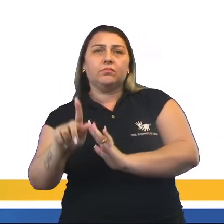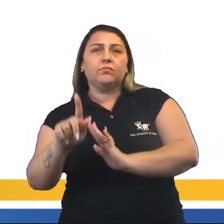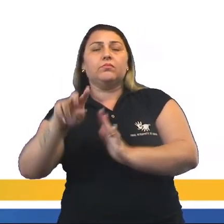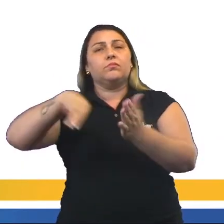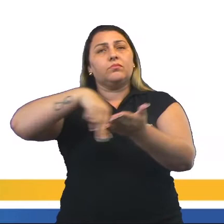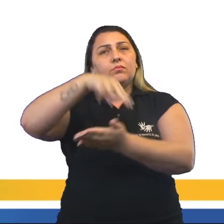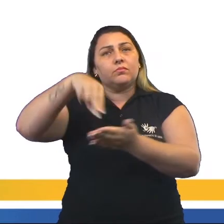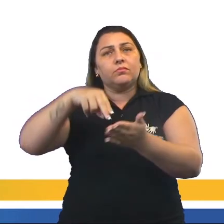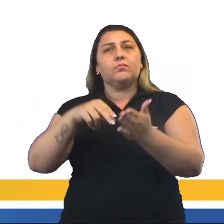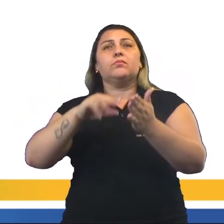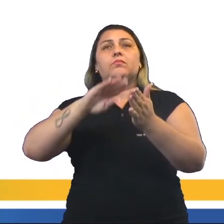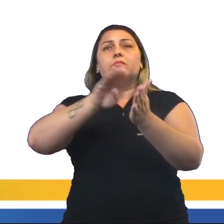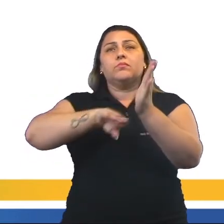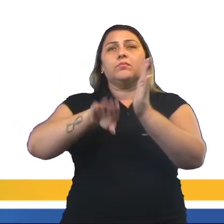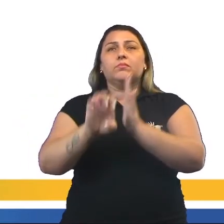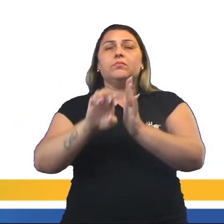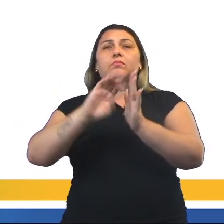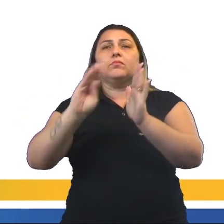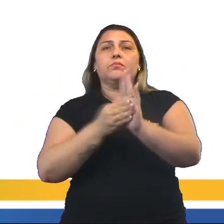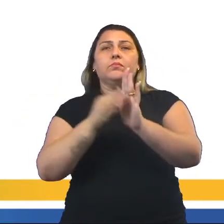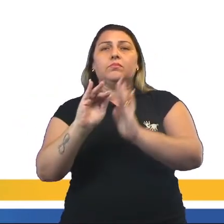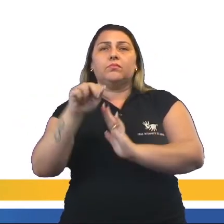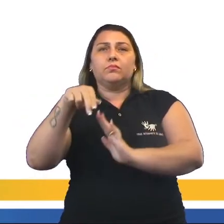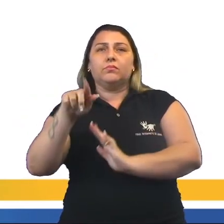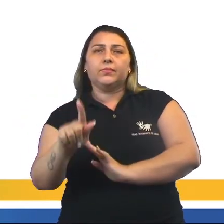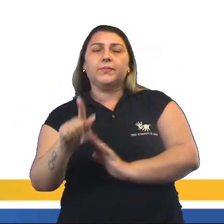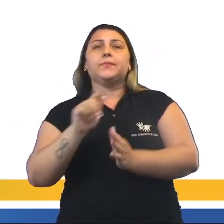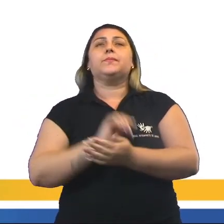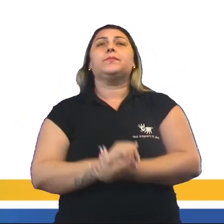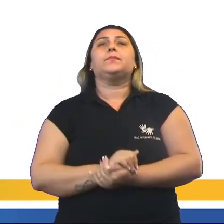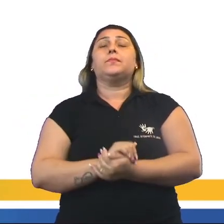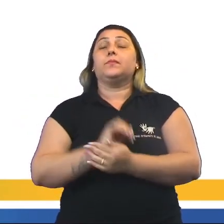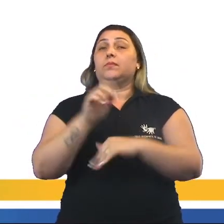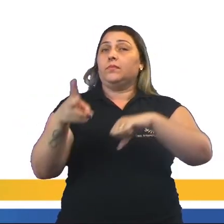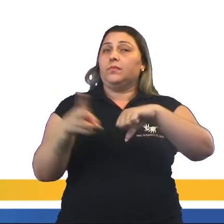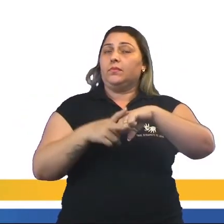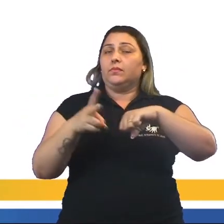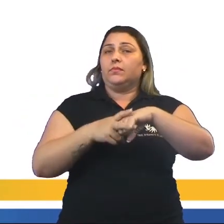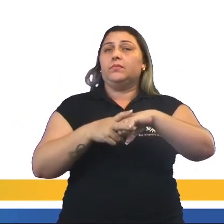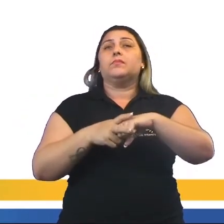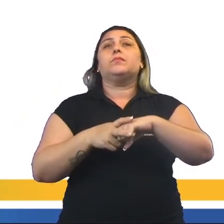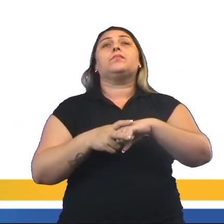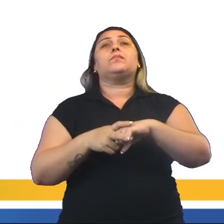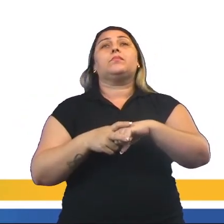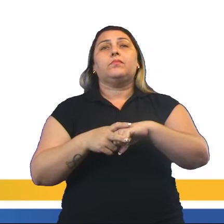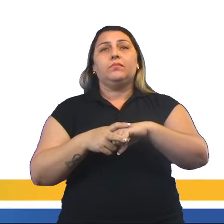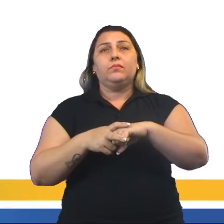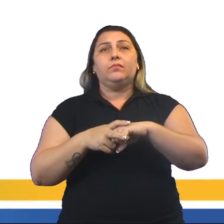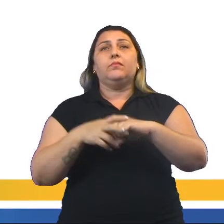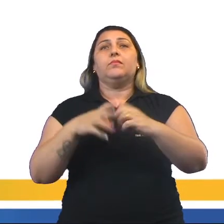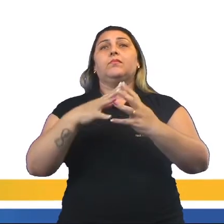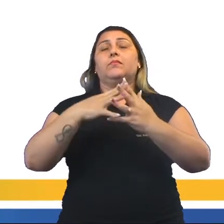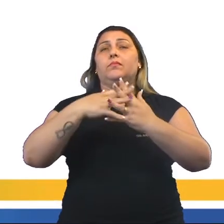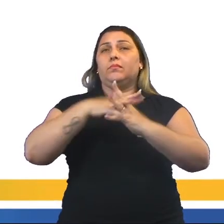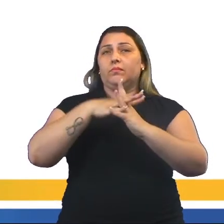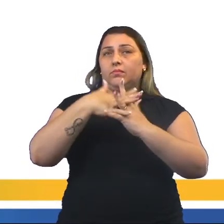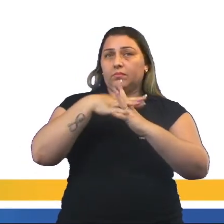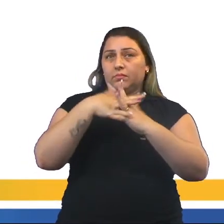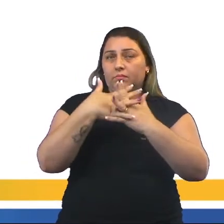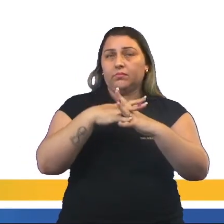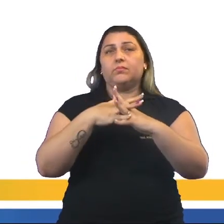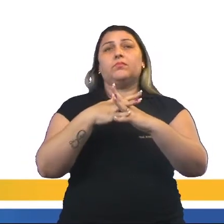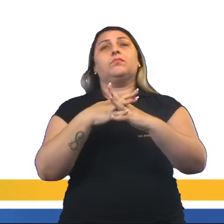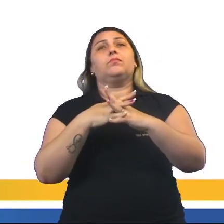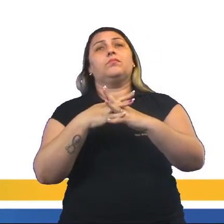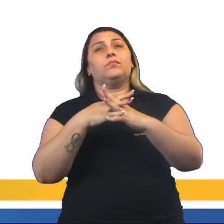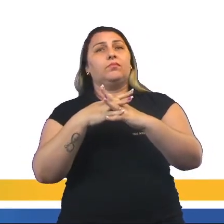dançar. Dancing, dançando. Quando o seu verbo for consoante, vogal, consoante, quando ele for um